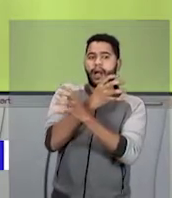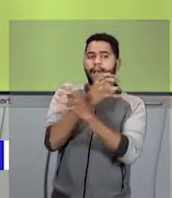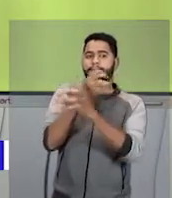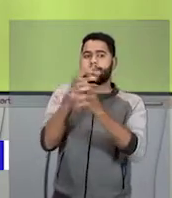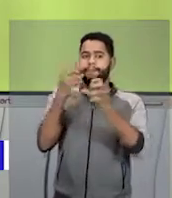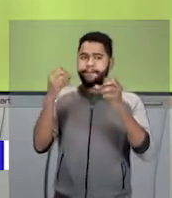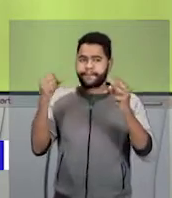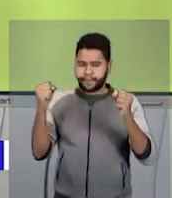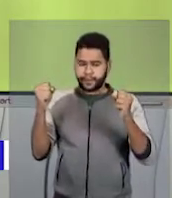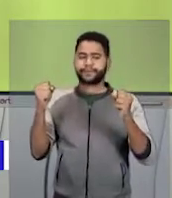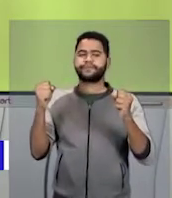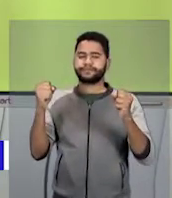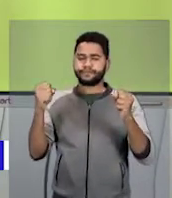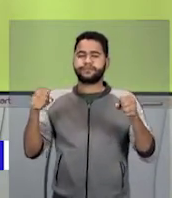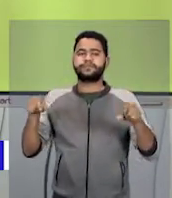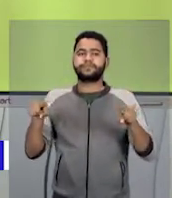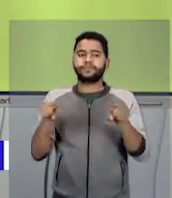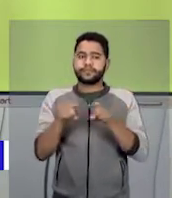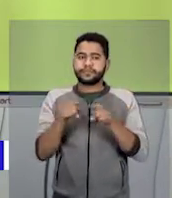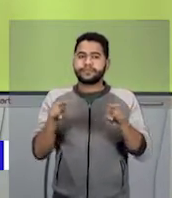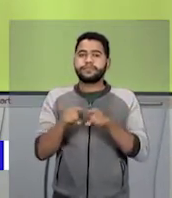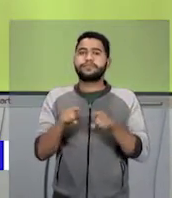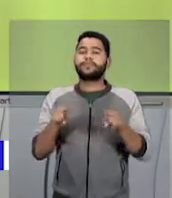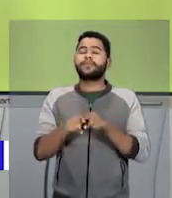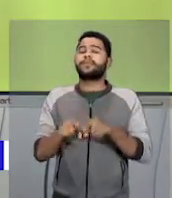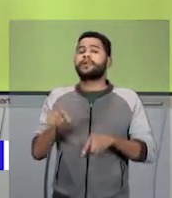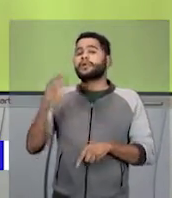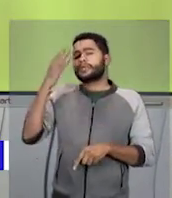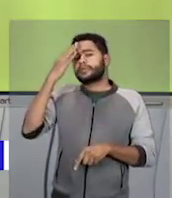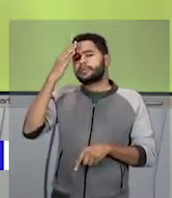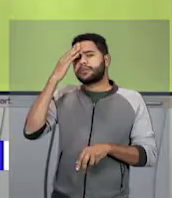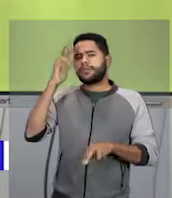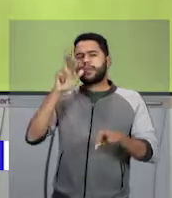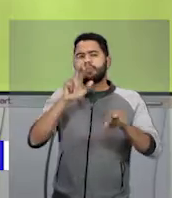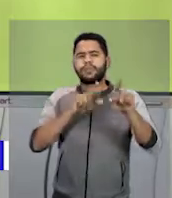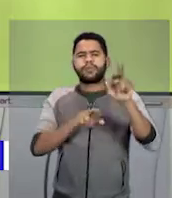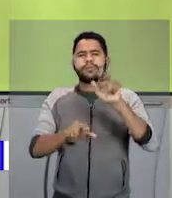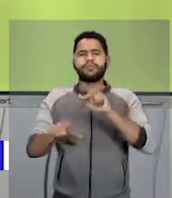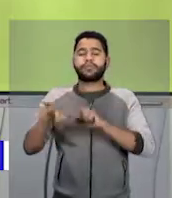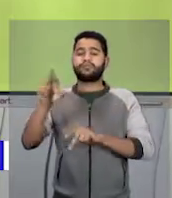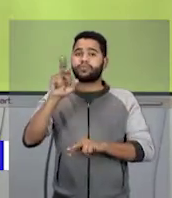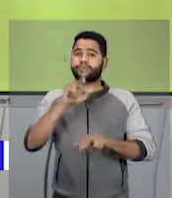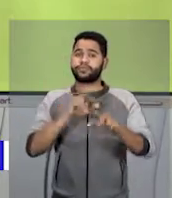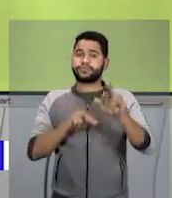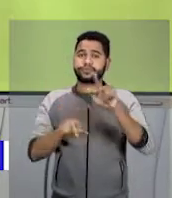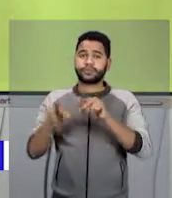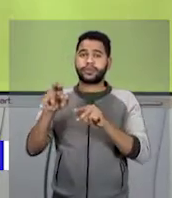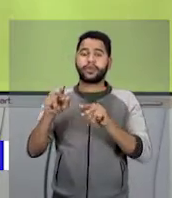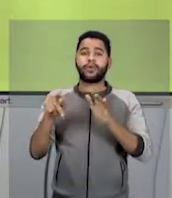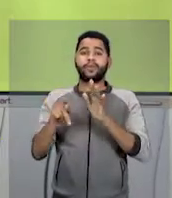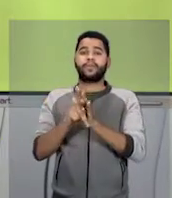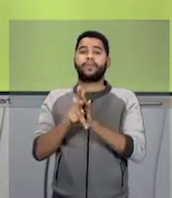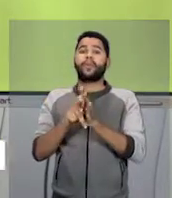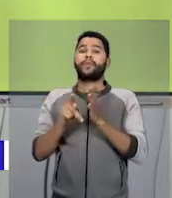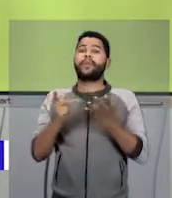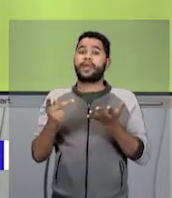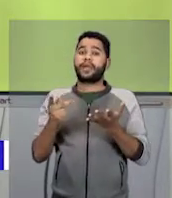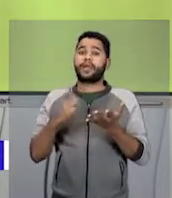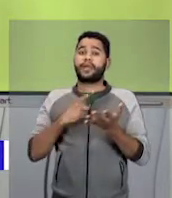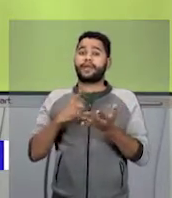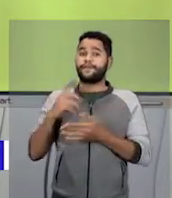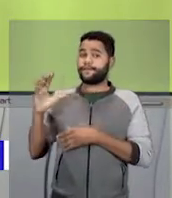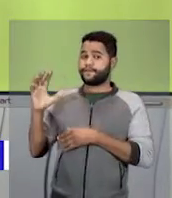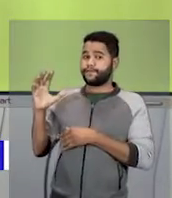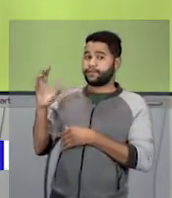entre corpos e, além disso, saber diferenciar esses fenômenos. Nós